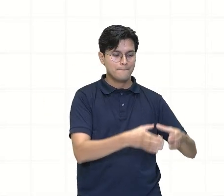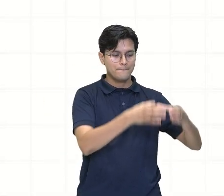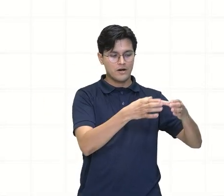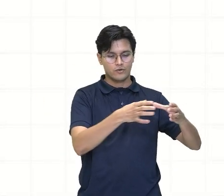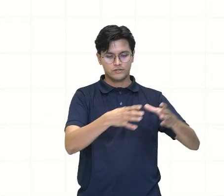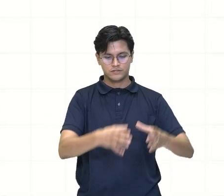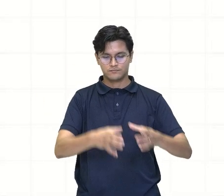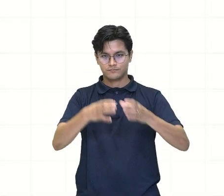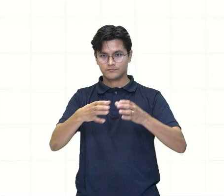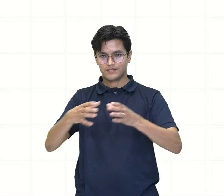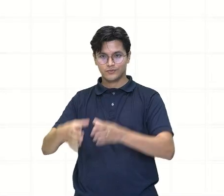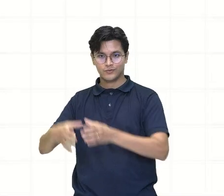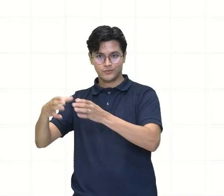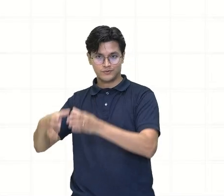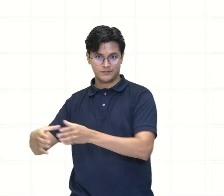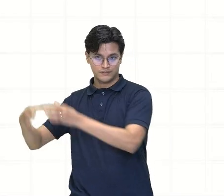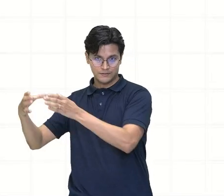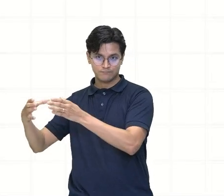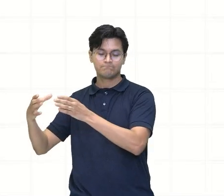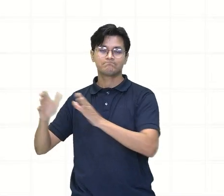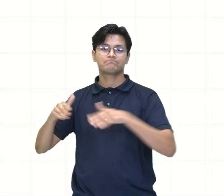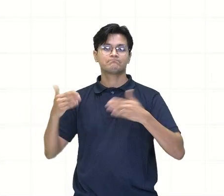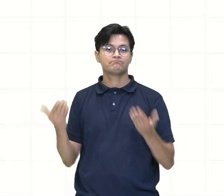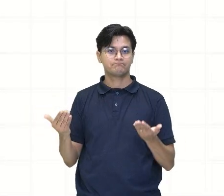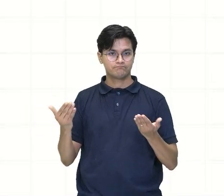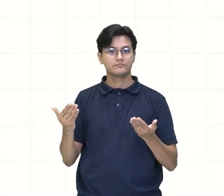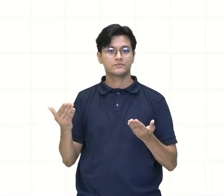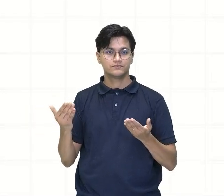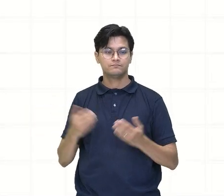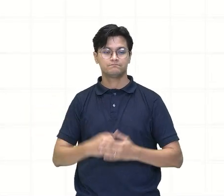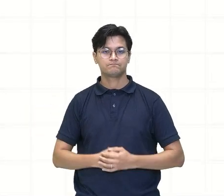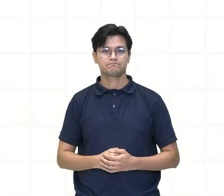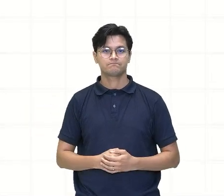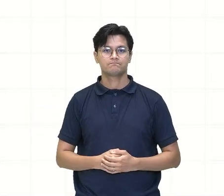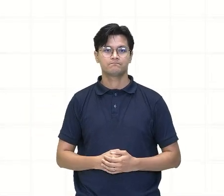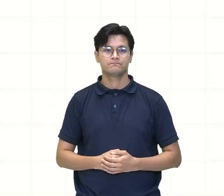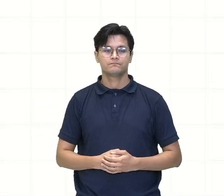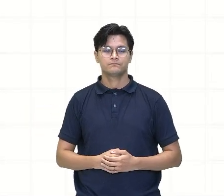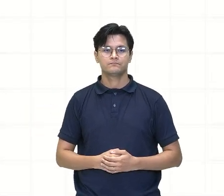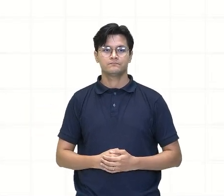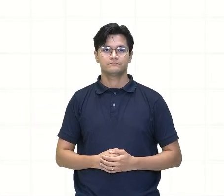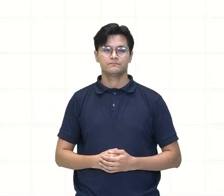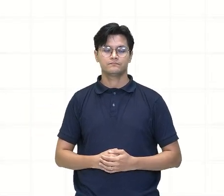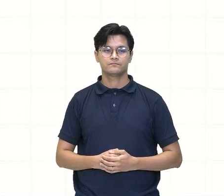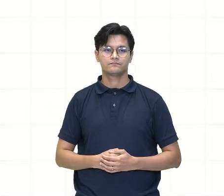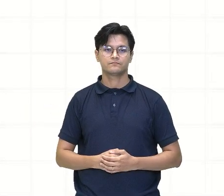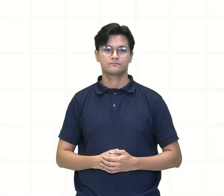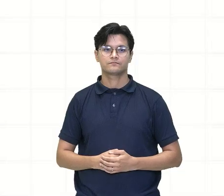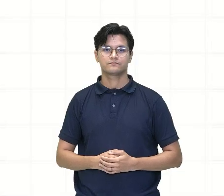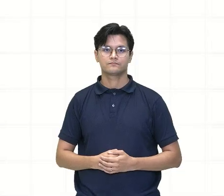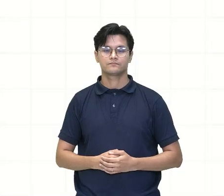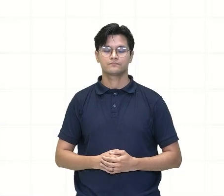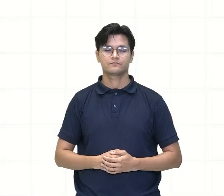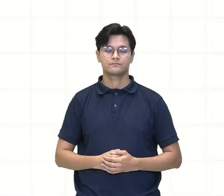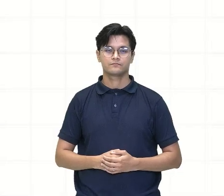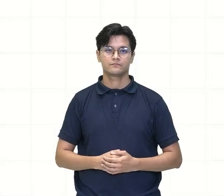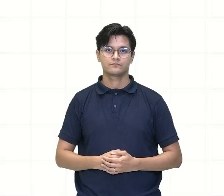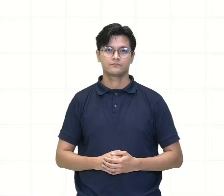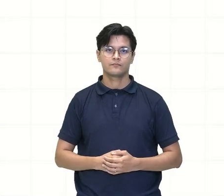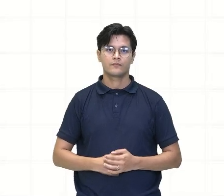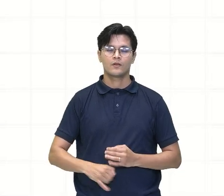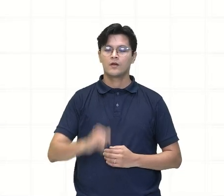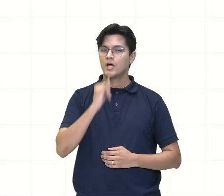o primeiro, nós temos 140, né? E